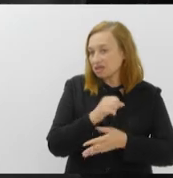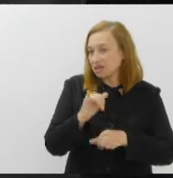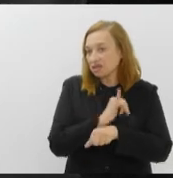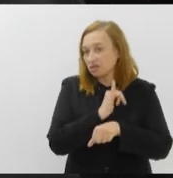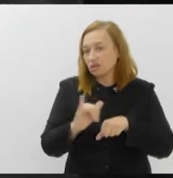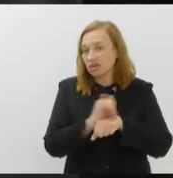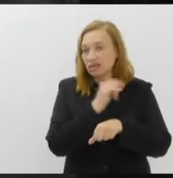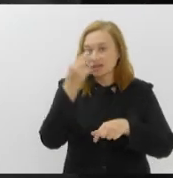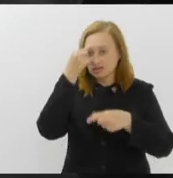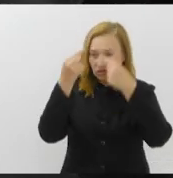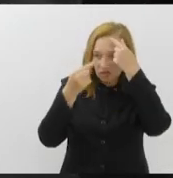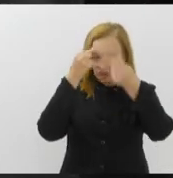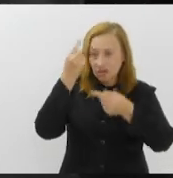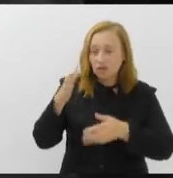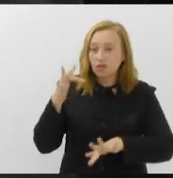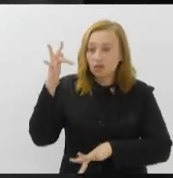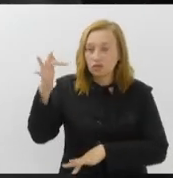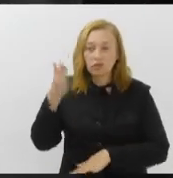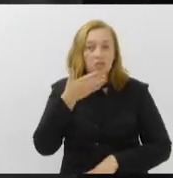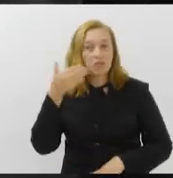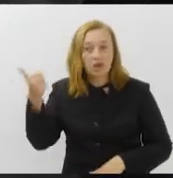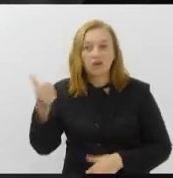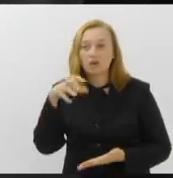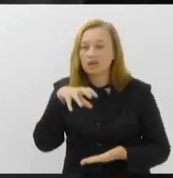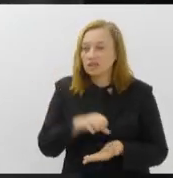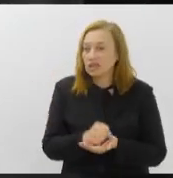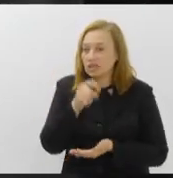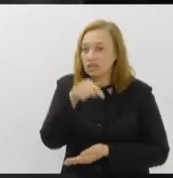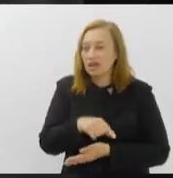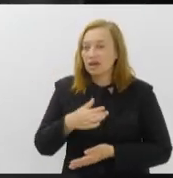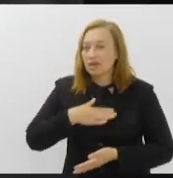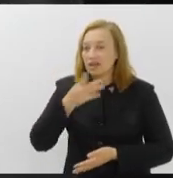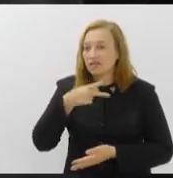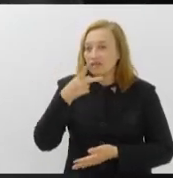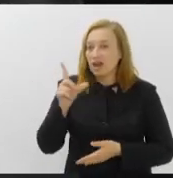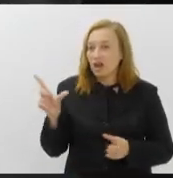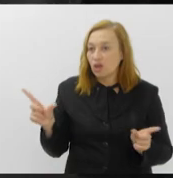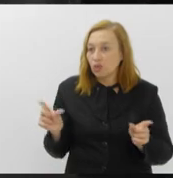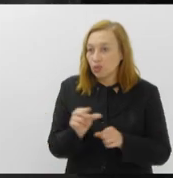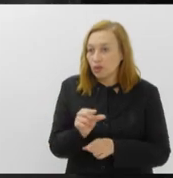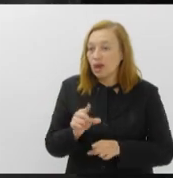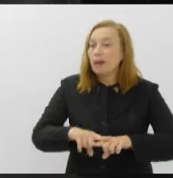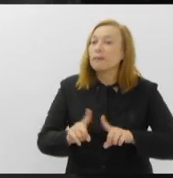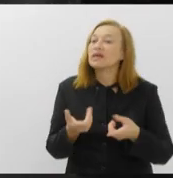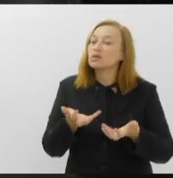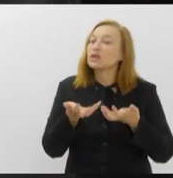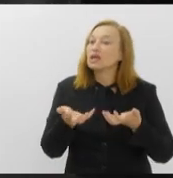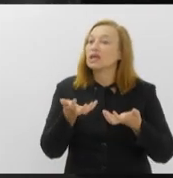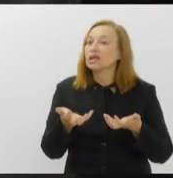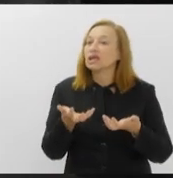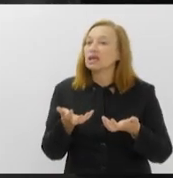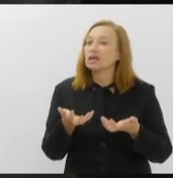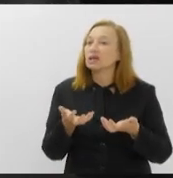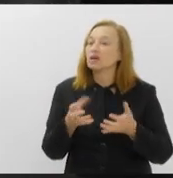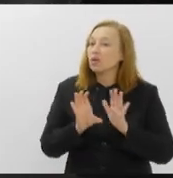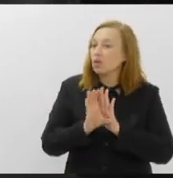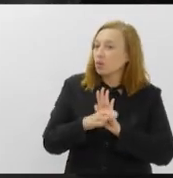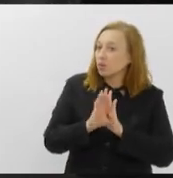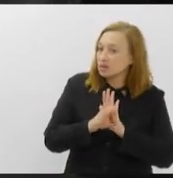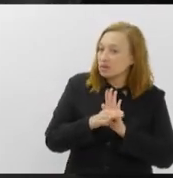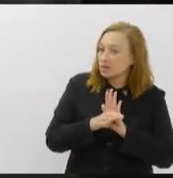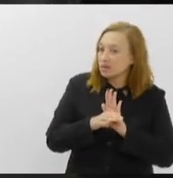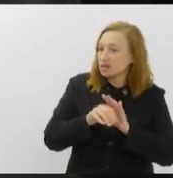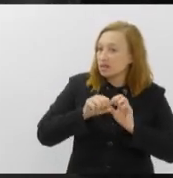ideias visando um futuro melhor. Isso eu queria deixar registrado aqui, que a minha fala é curta, mas eu queria que esse conceito